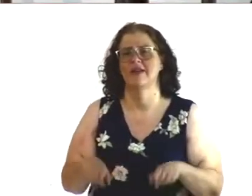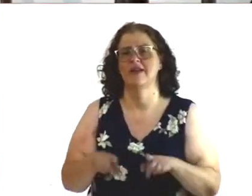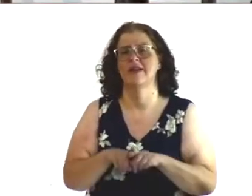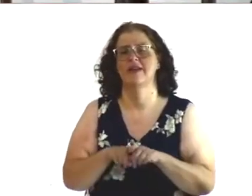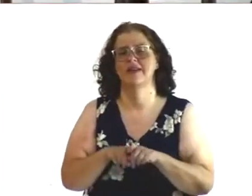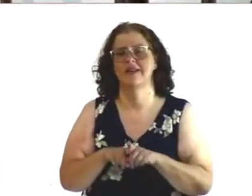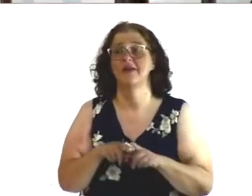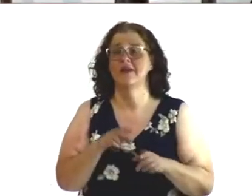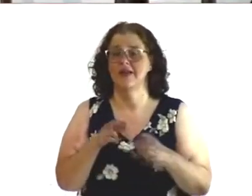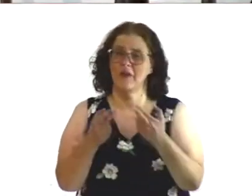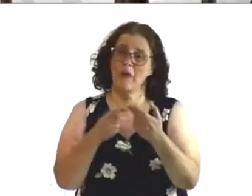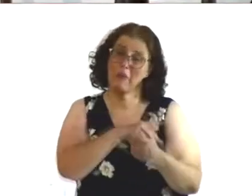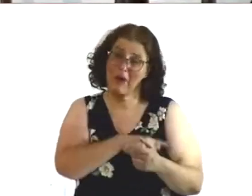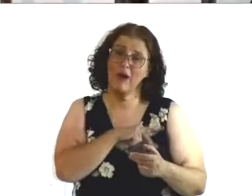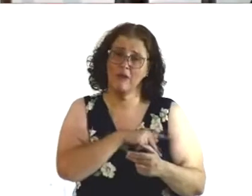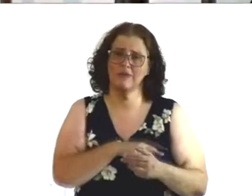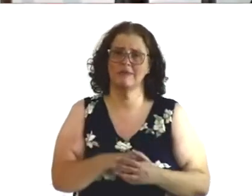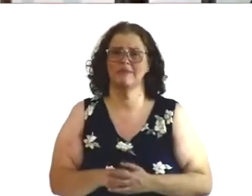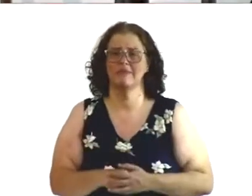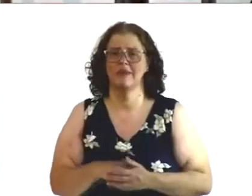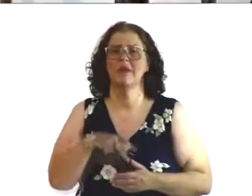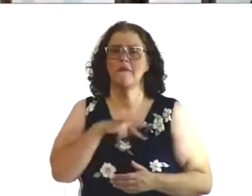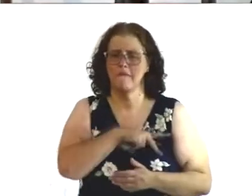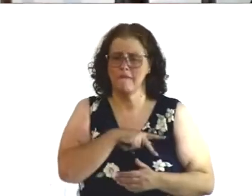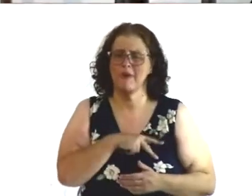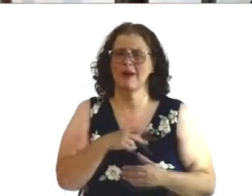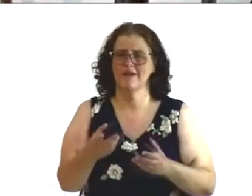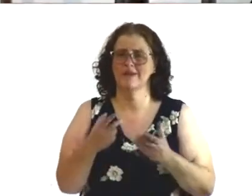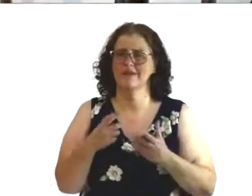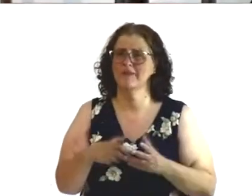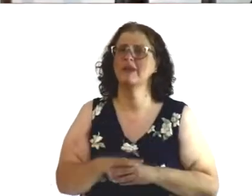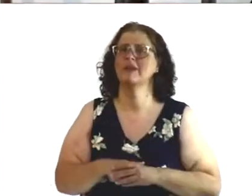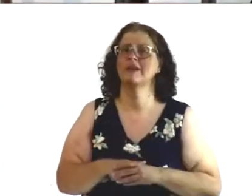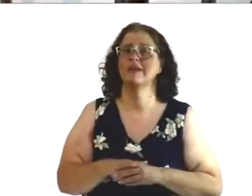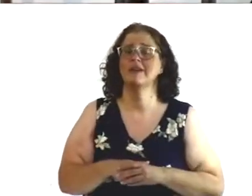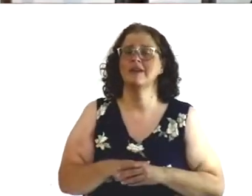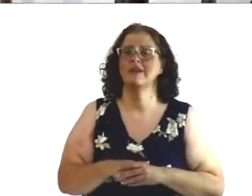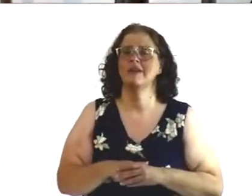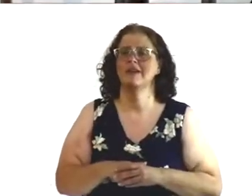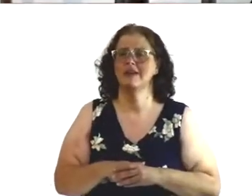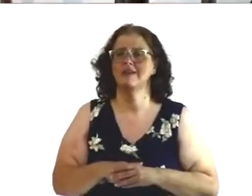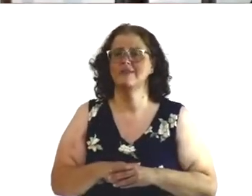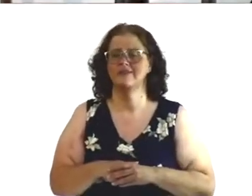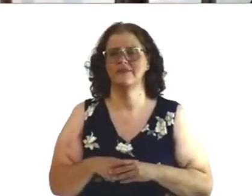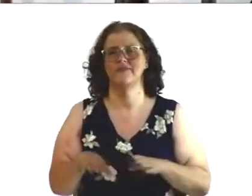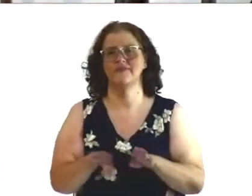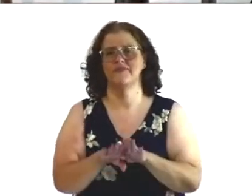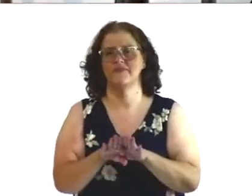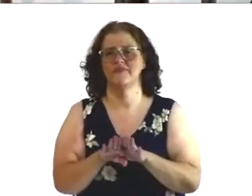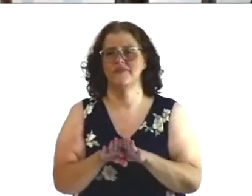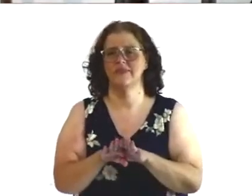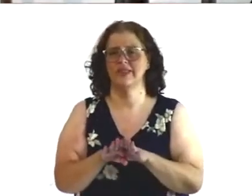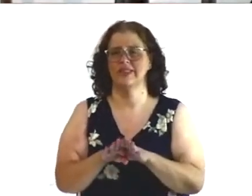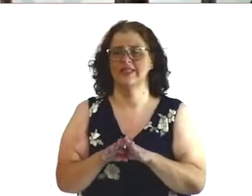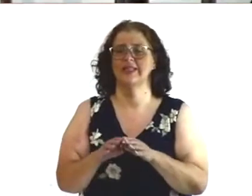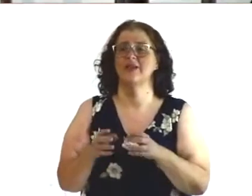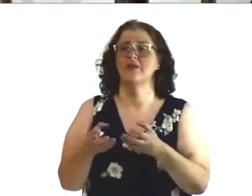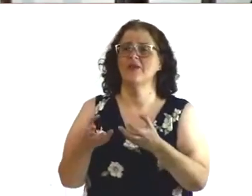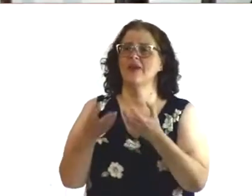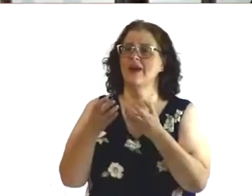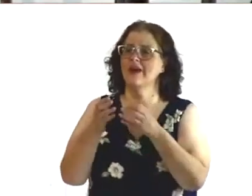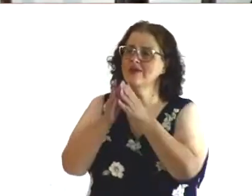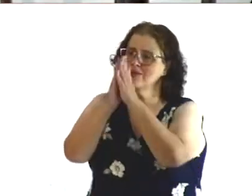seguir. Foi o que Ananias teve de dizer. E dão a ele, quem quer adorar